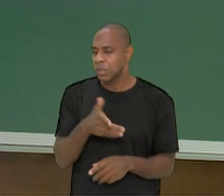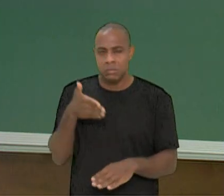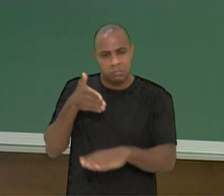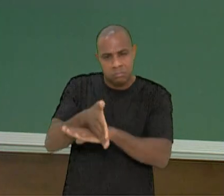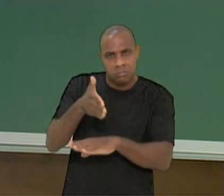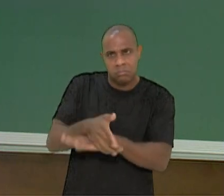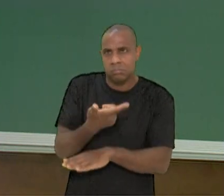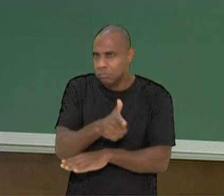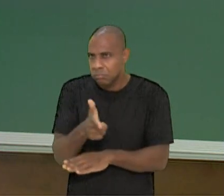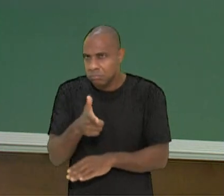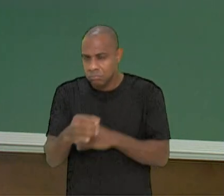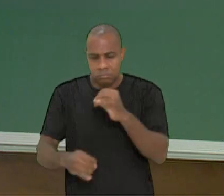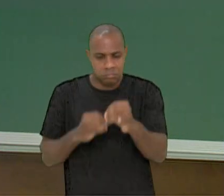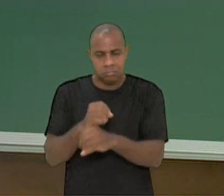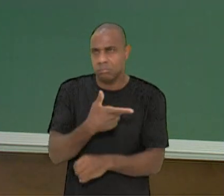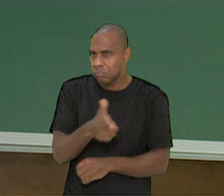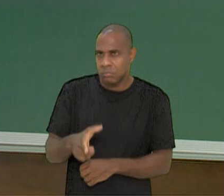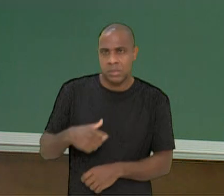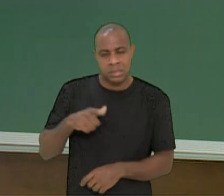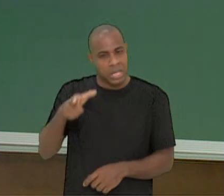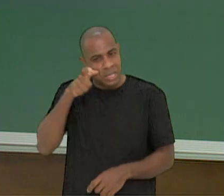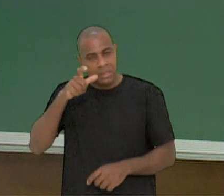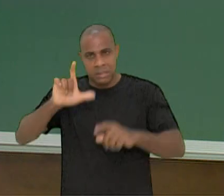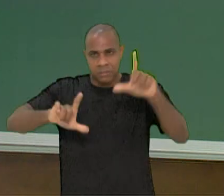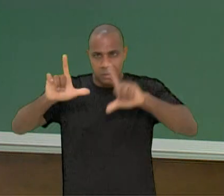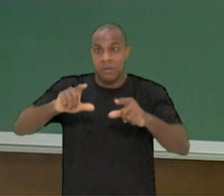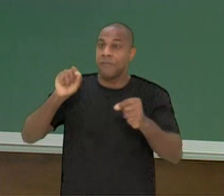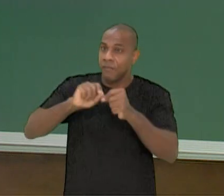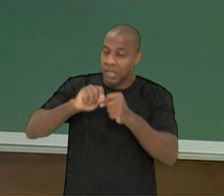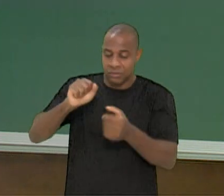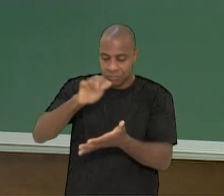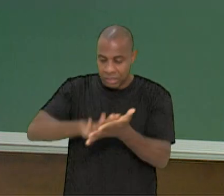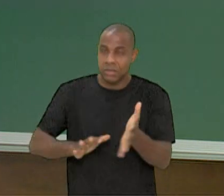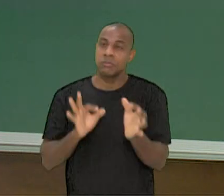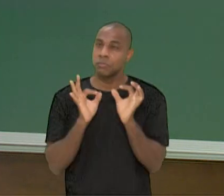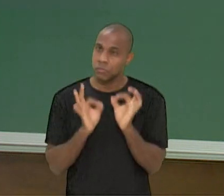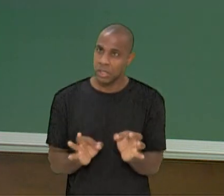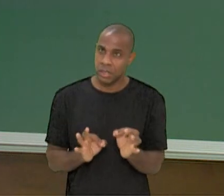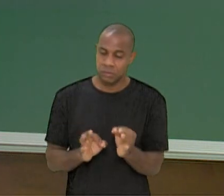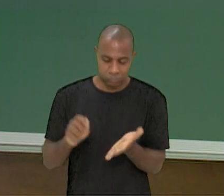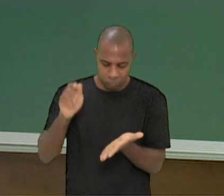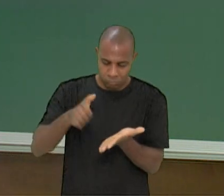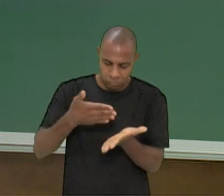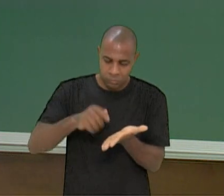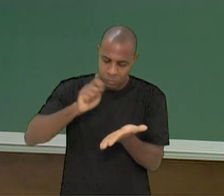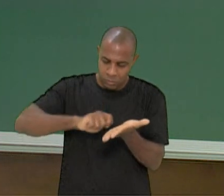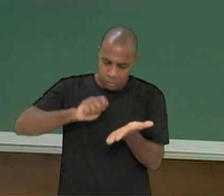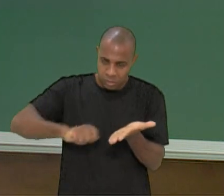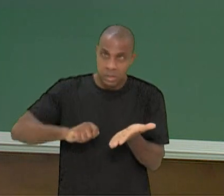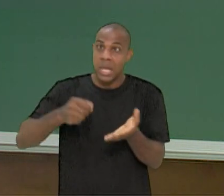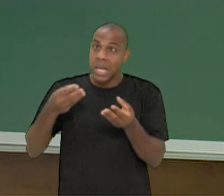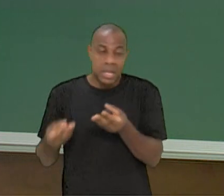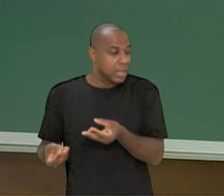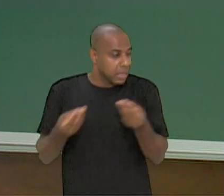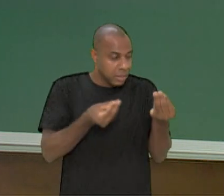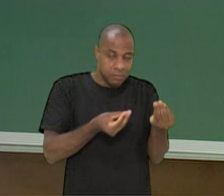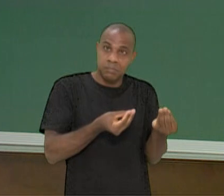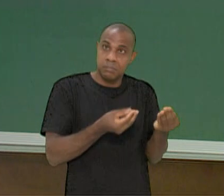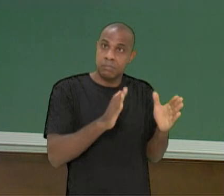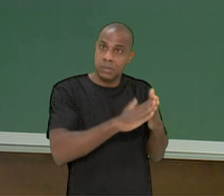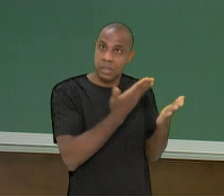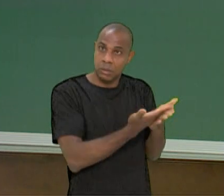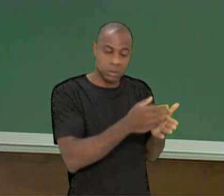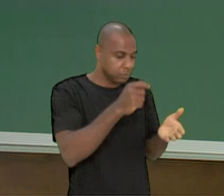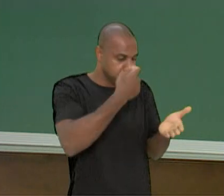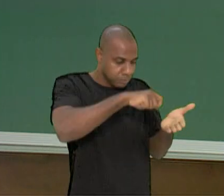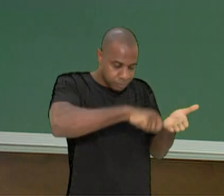às plataformas, se você está me acompanhando pela televisão, faça as atividades direitinho no seu caderno e leve as atividades para a escola para correção. Beleza?